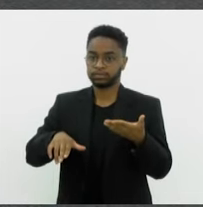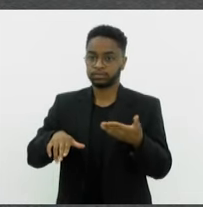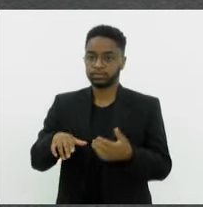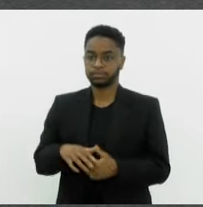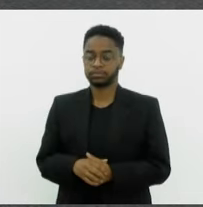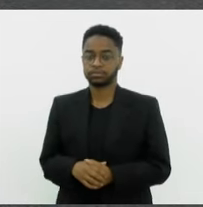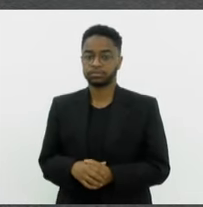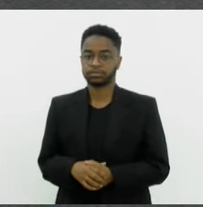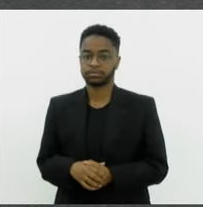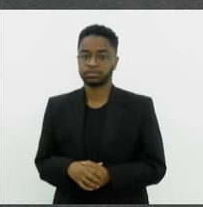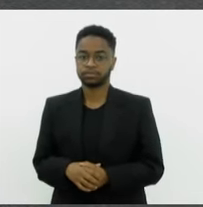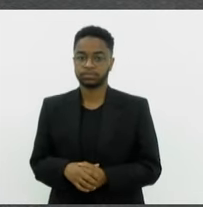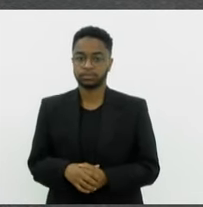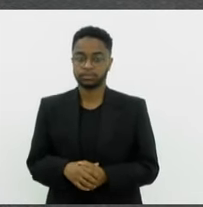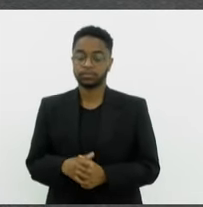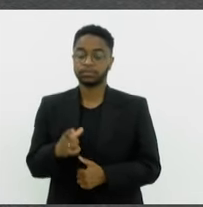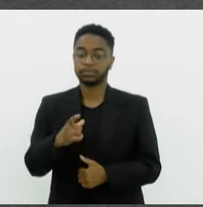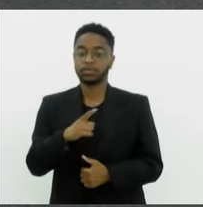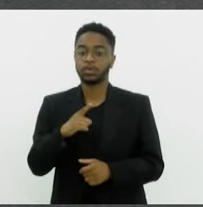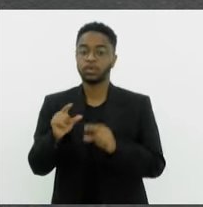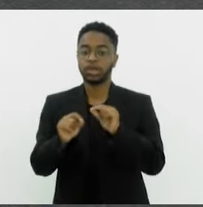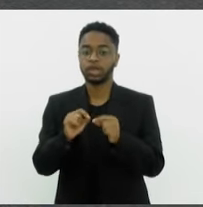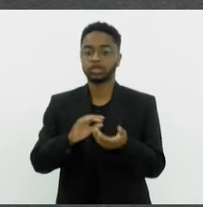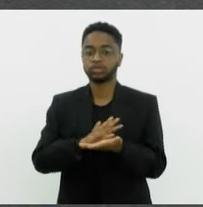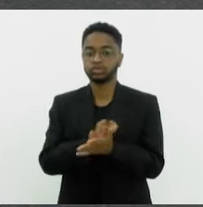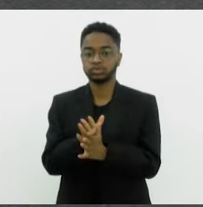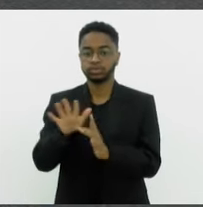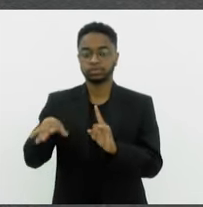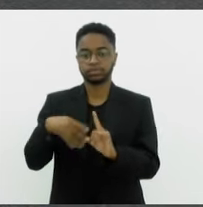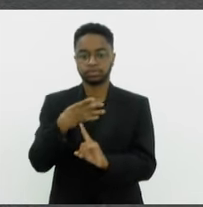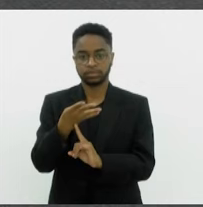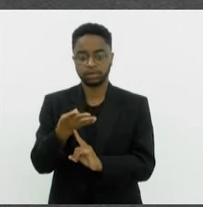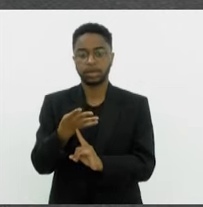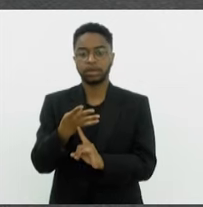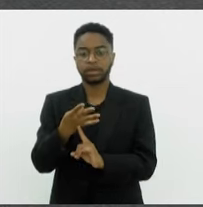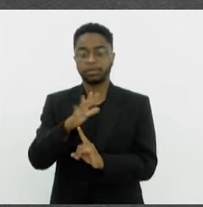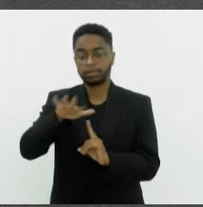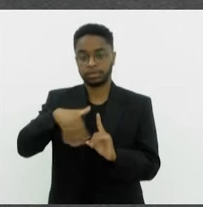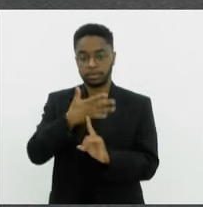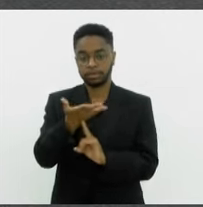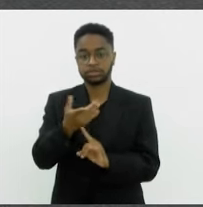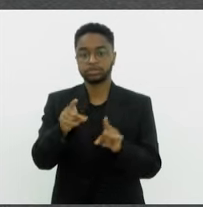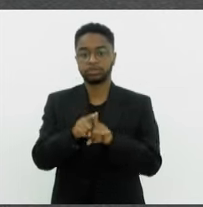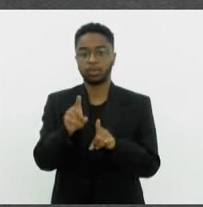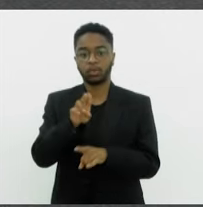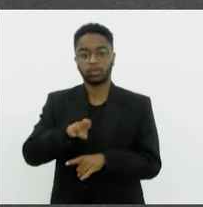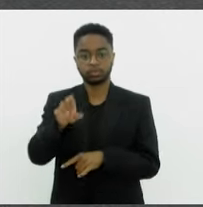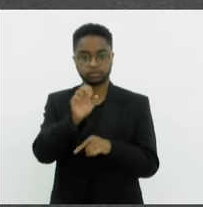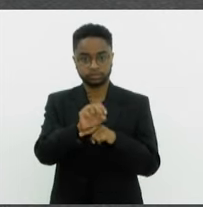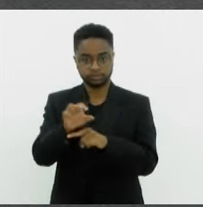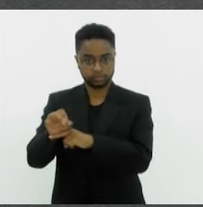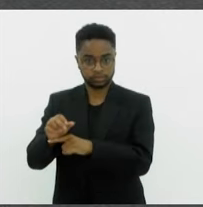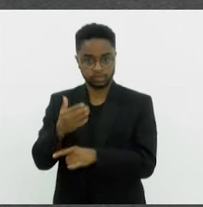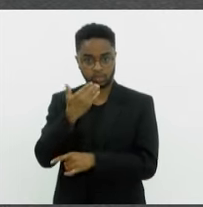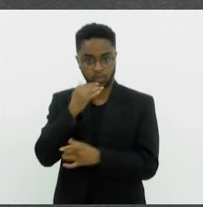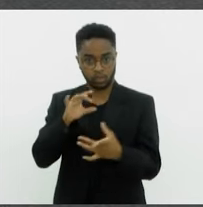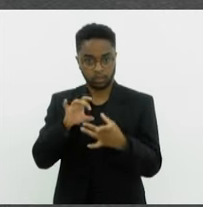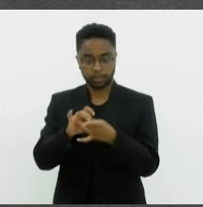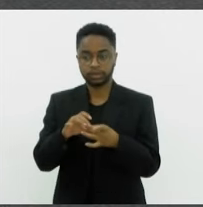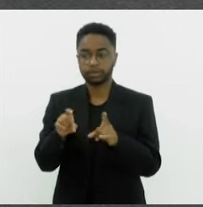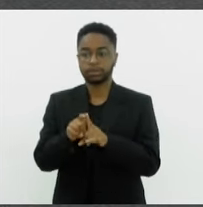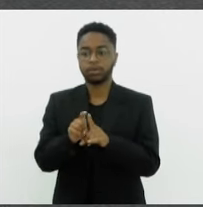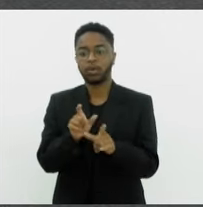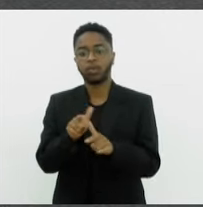na questão da destruição do meio ambiente, do uso do agrotóxico e de um conjunto de medidas que são contrários a